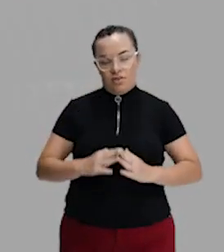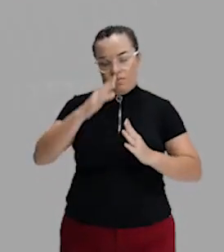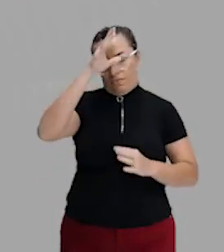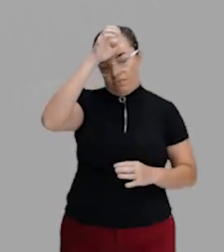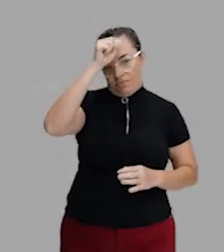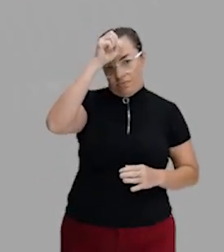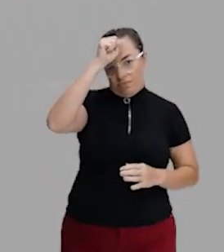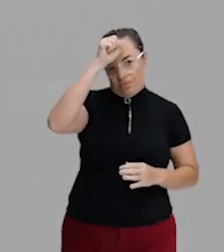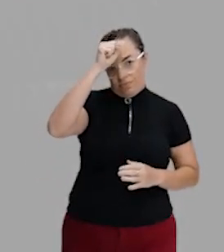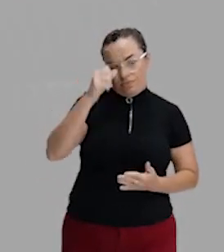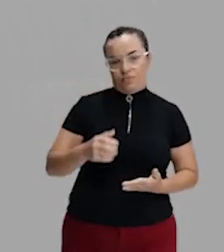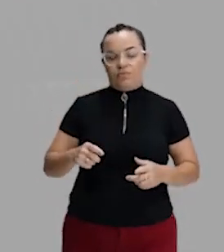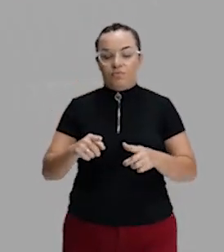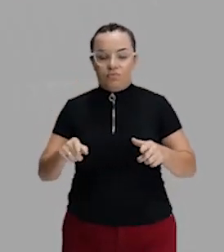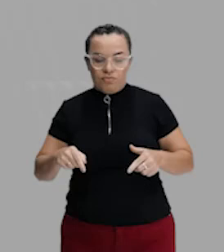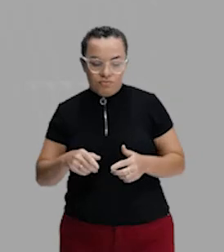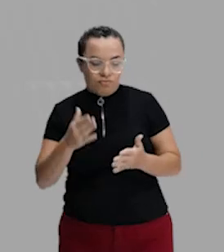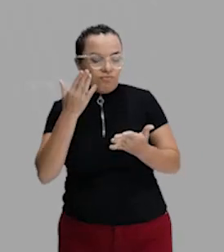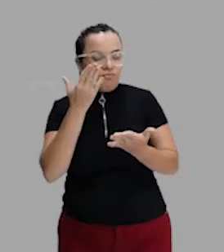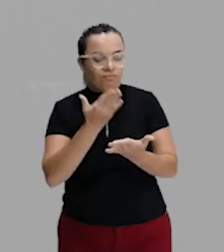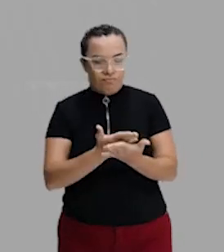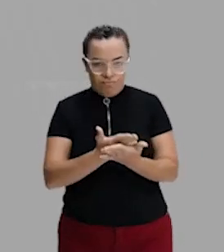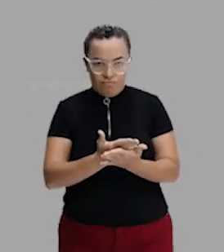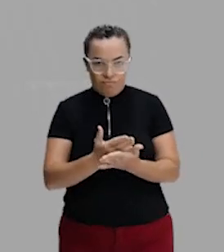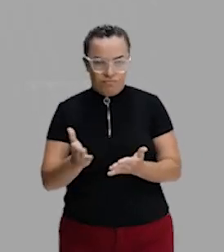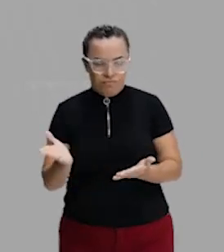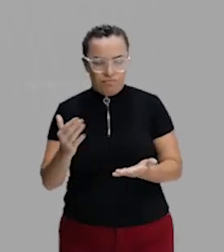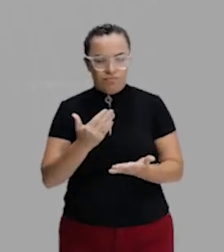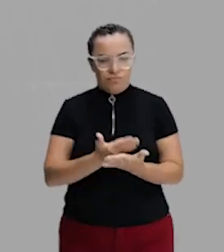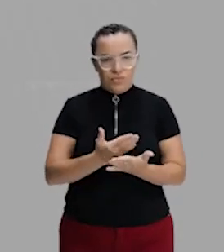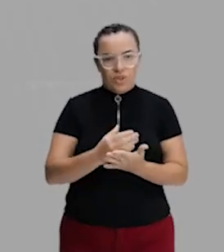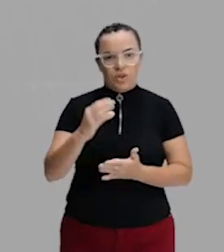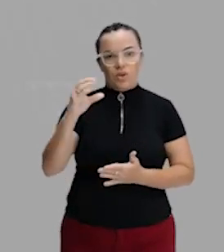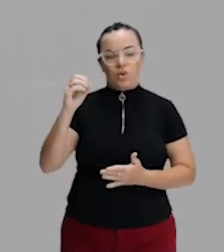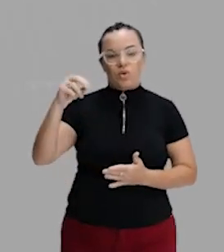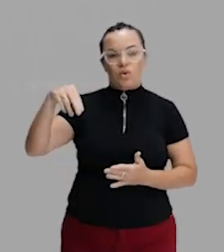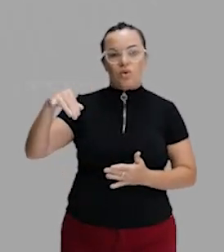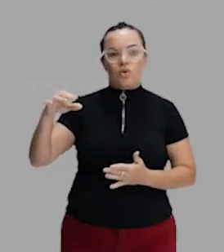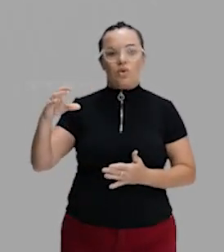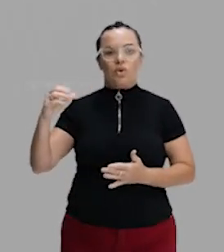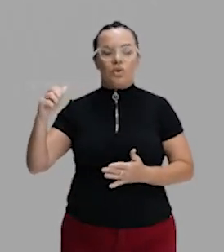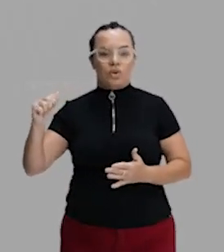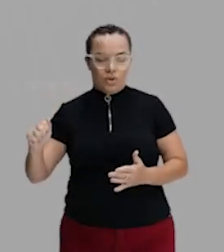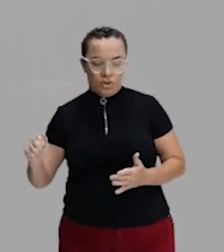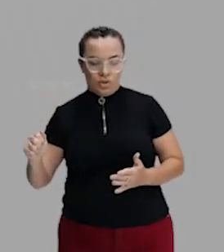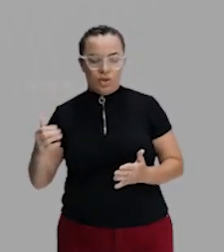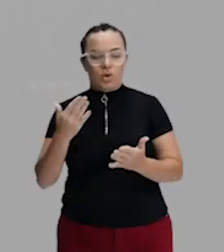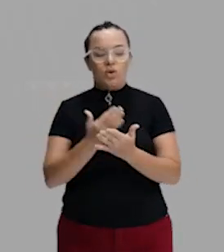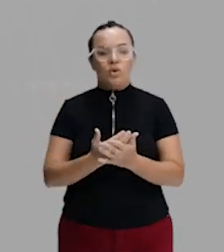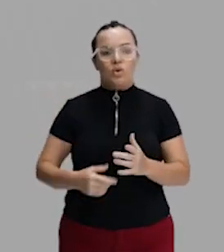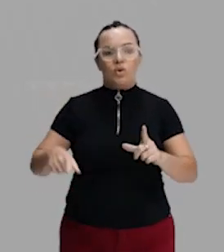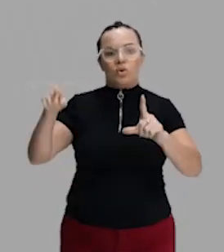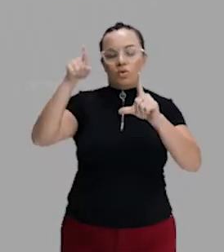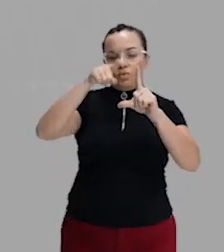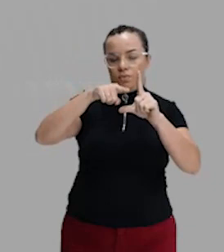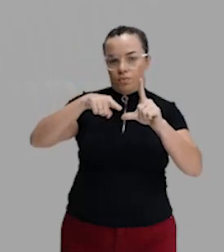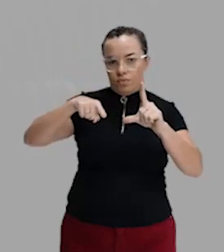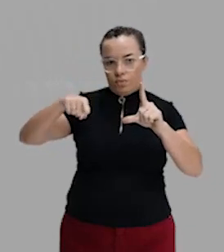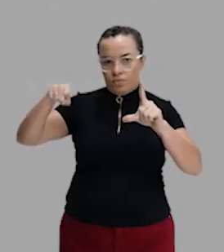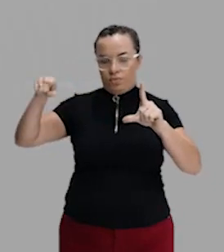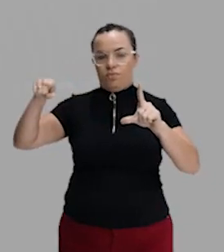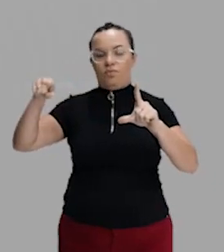Turma, a gente está estudando as cônicas, né, fazendo o estudo da parábola, tá? Lá no